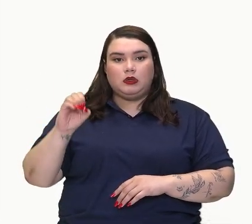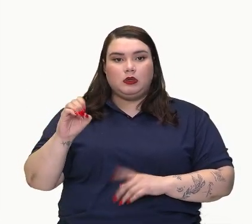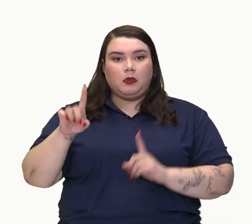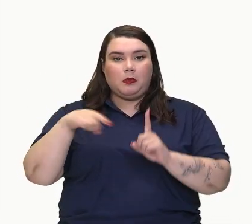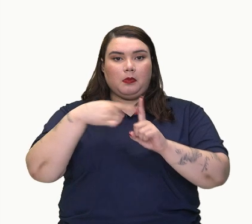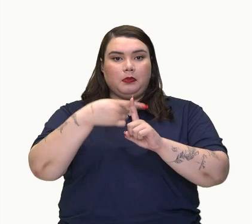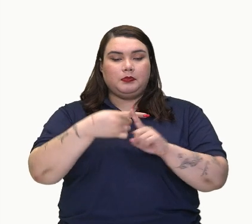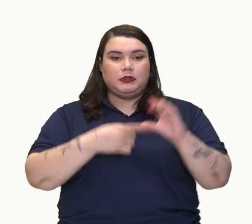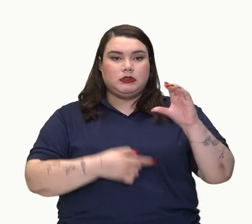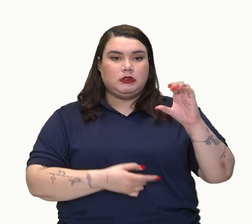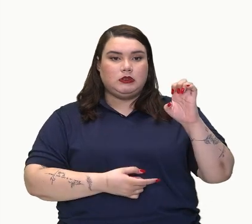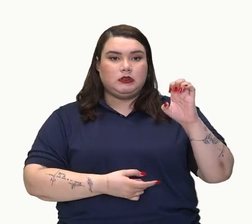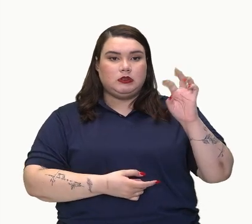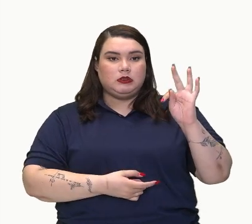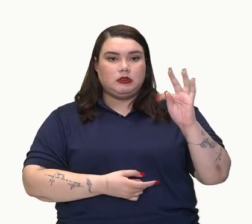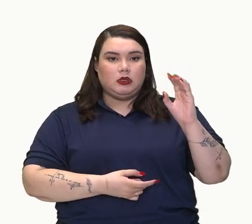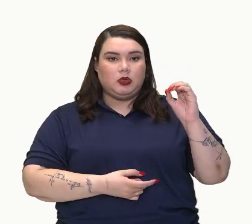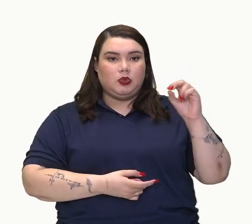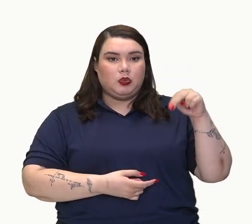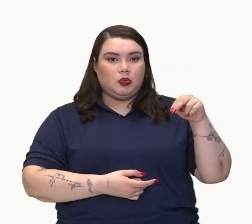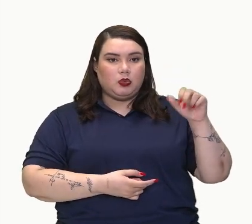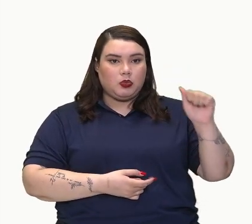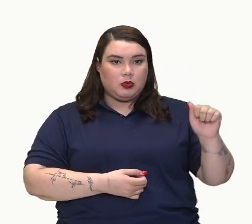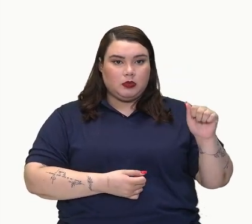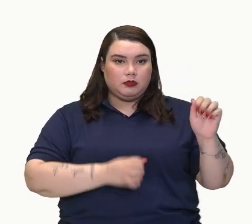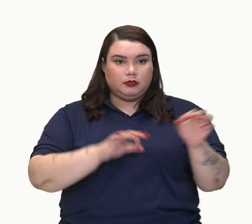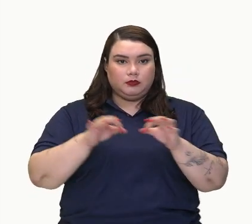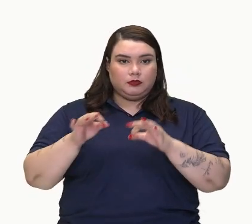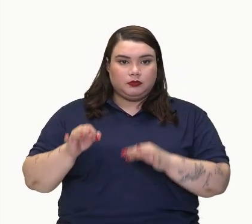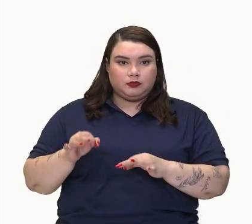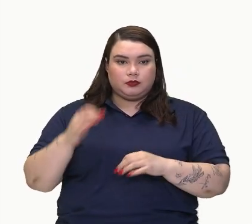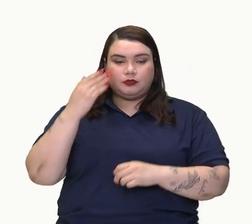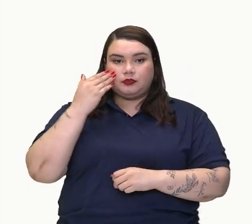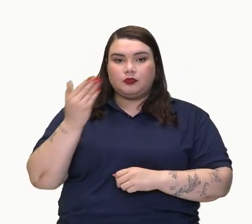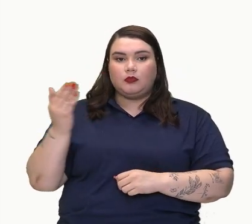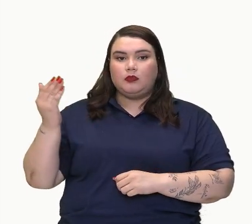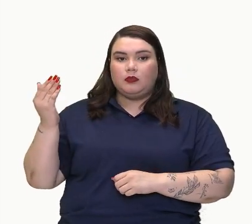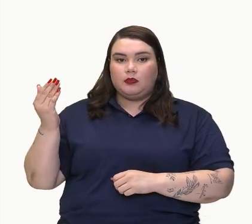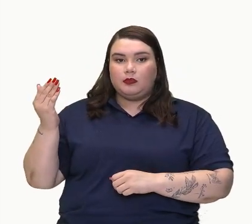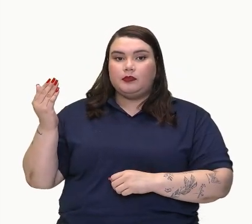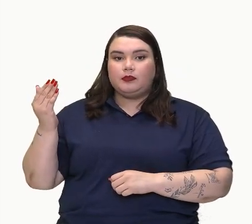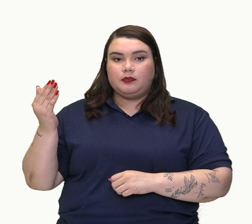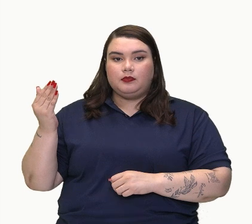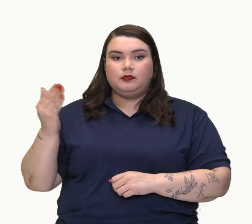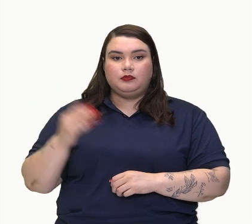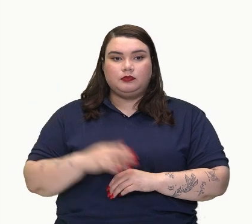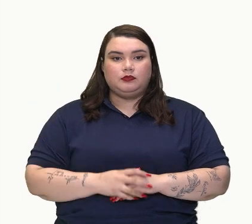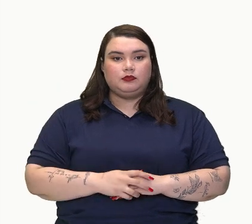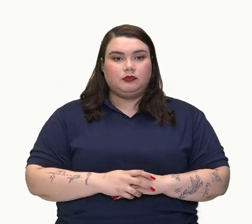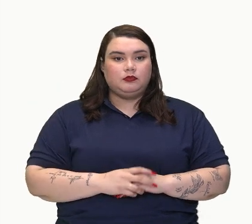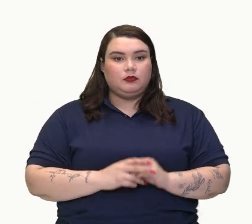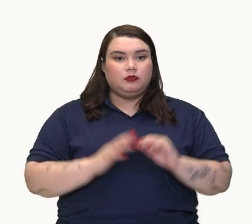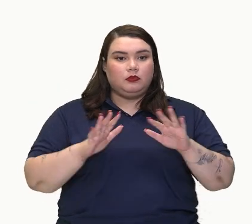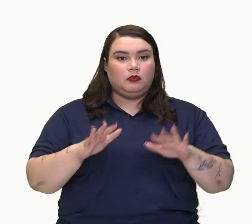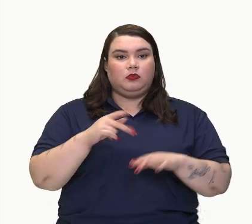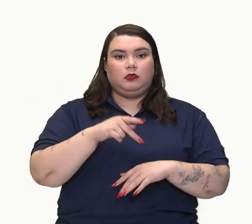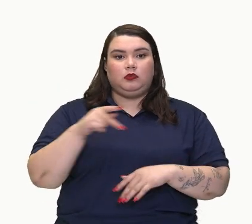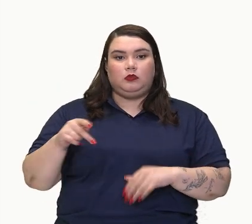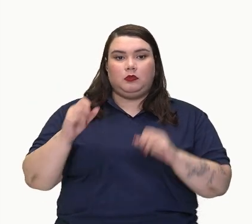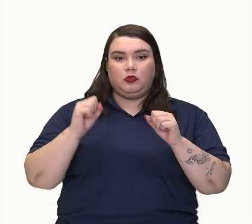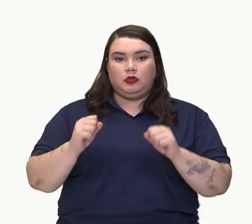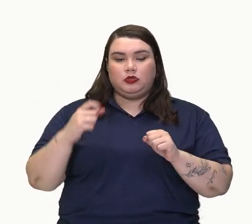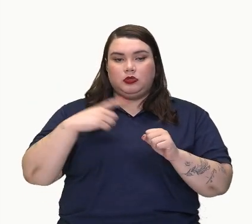como é que eu vou identificar o aldeído? O aldeído, no final, ele vai ter isso aqui, ó. Ah, professor, eu posso ter no meio?